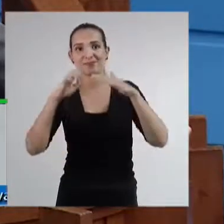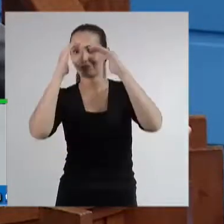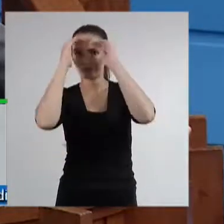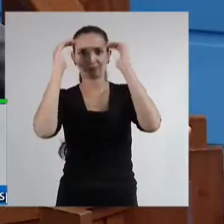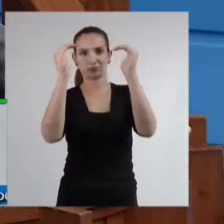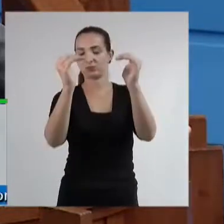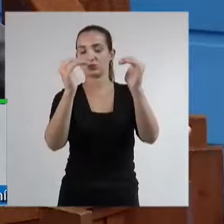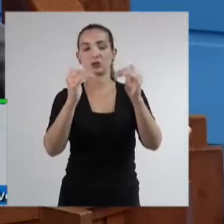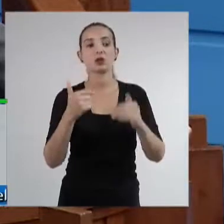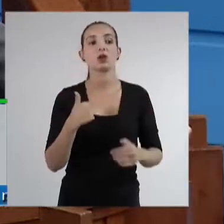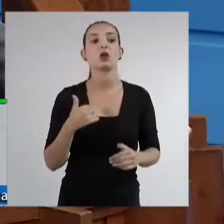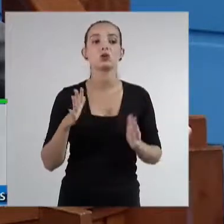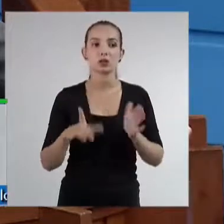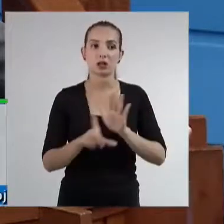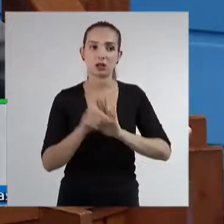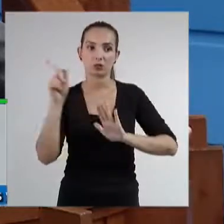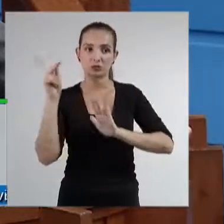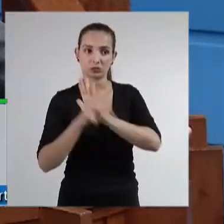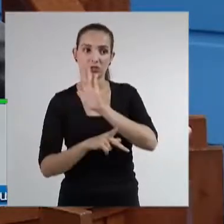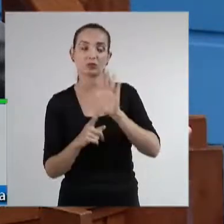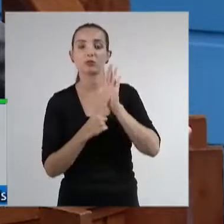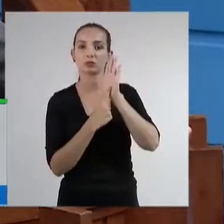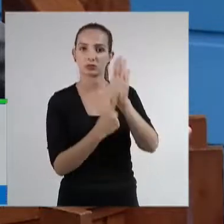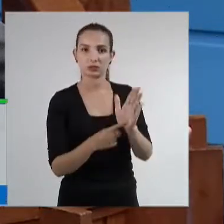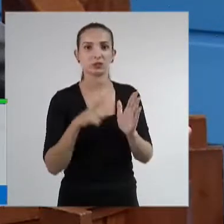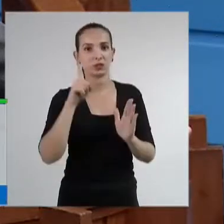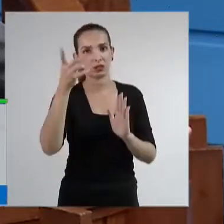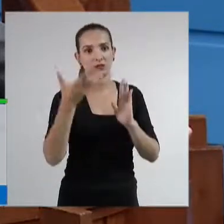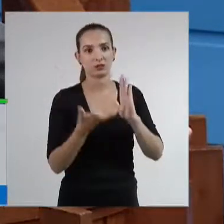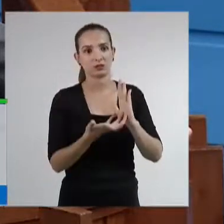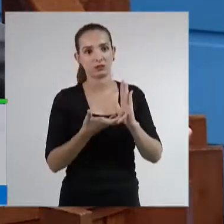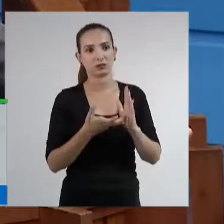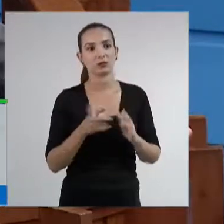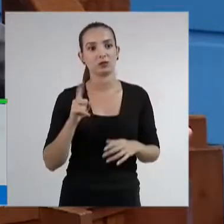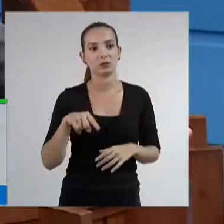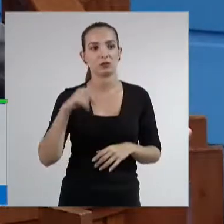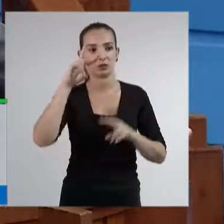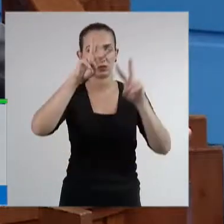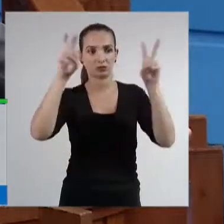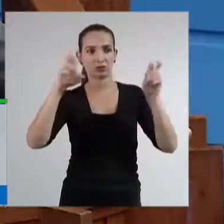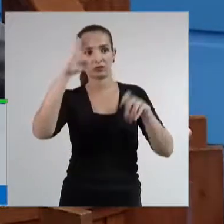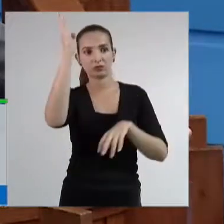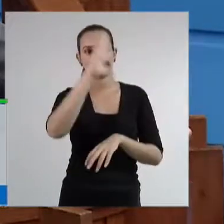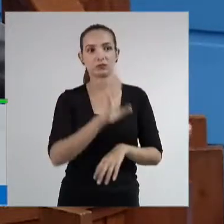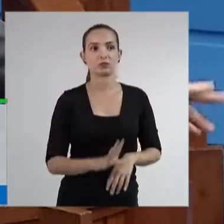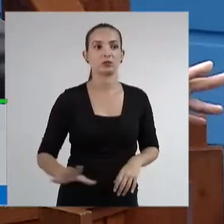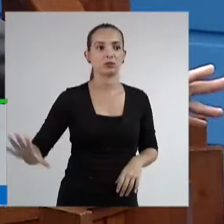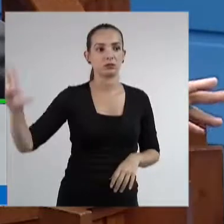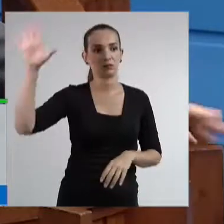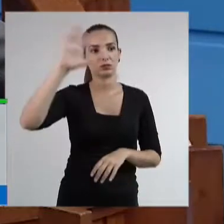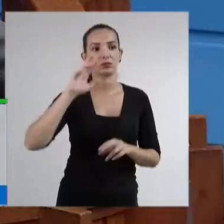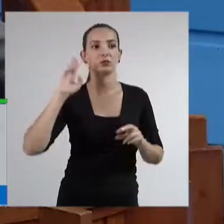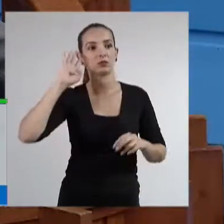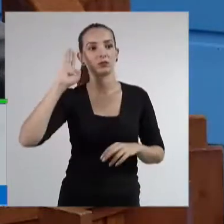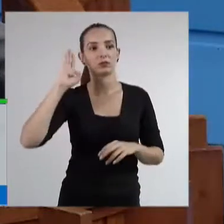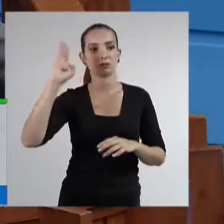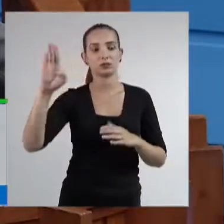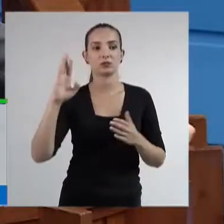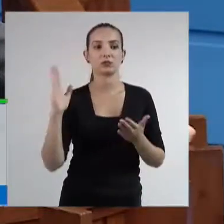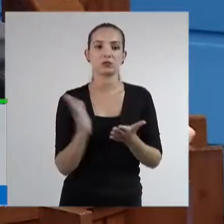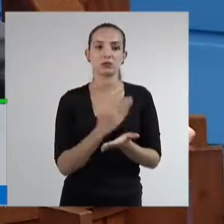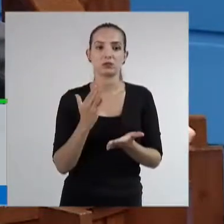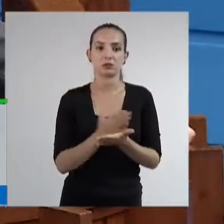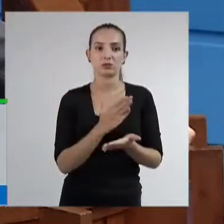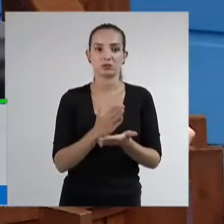na Câmara Federal, e foi matéria nacional, principalmente nas revistas dedicadas ao